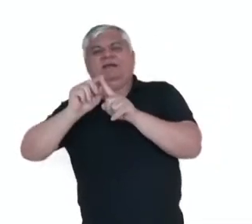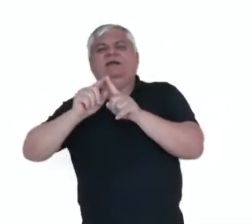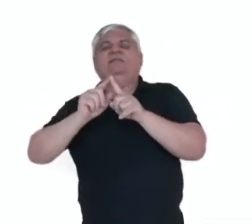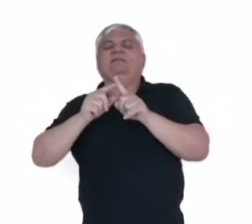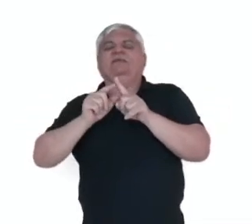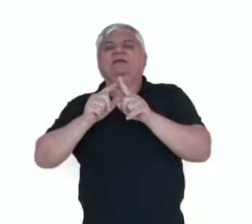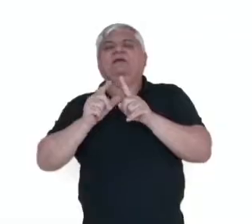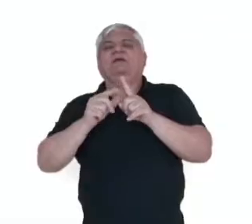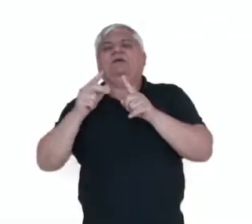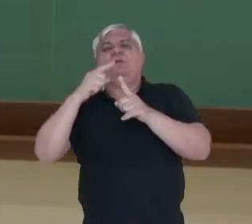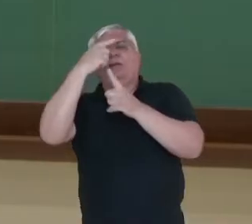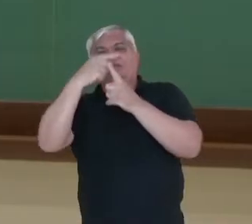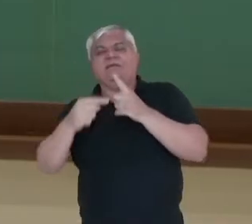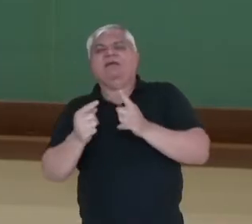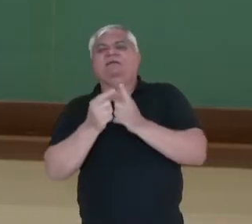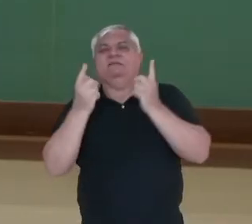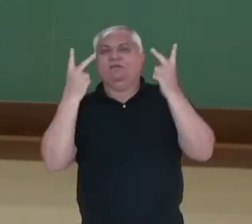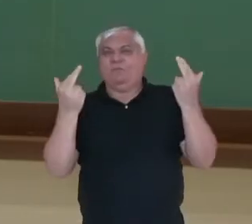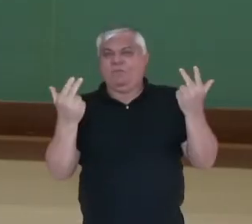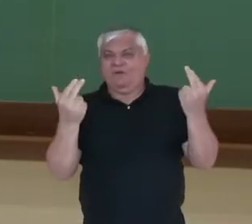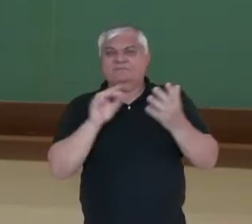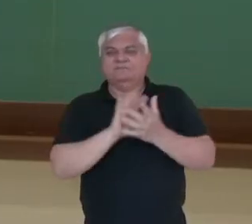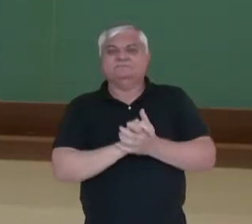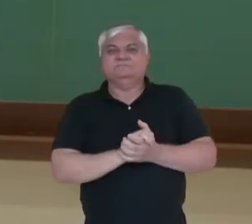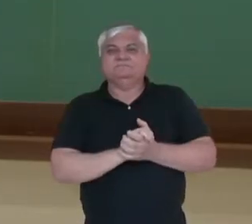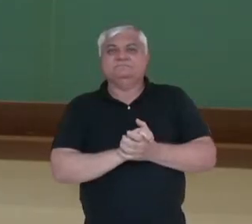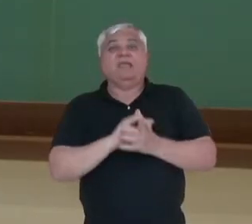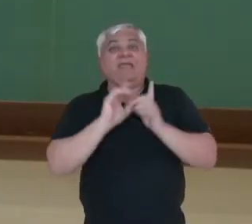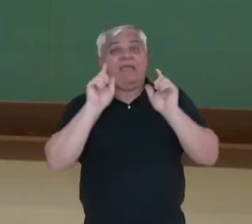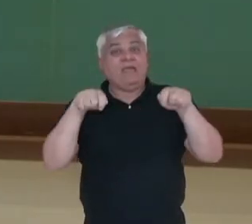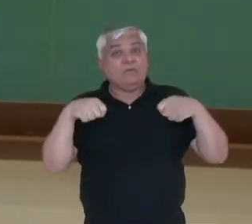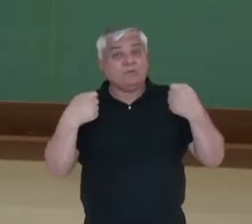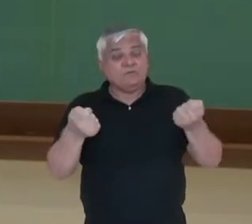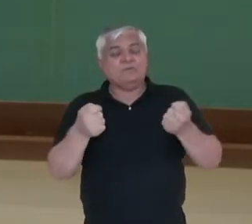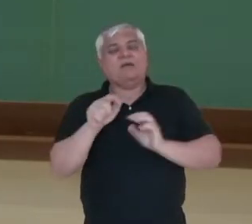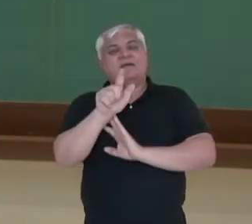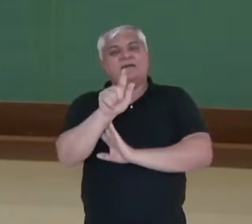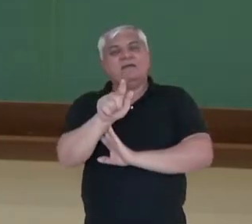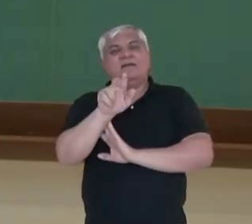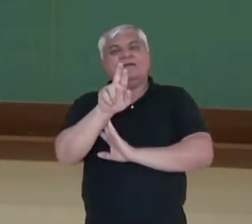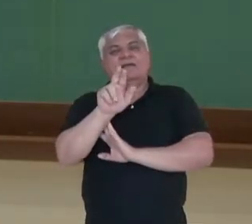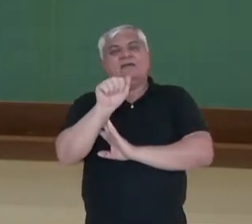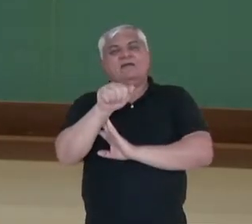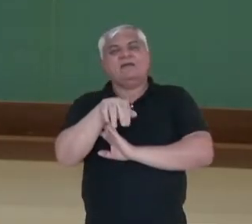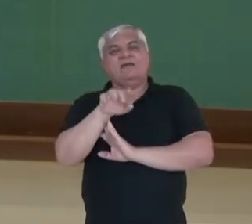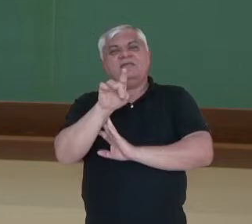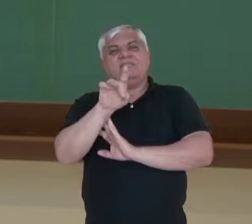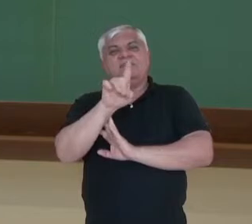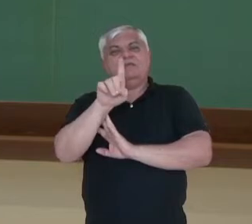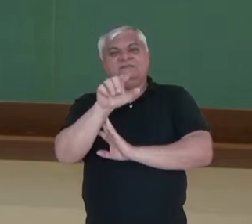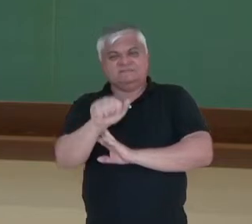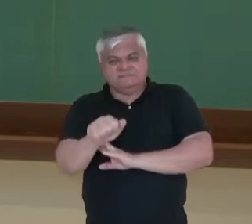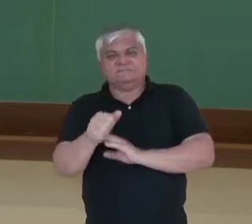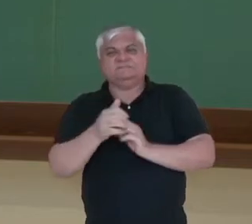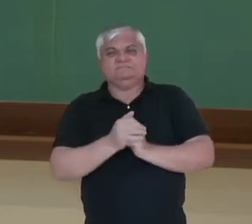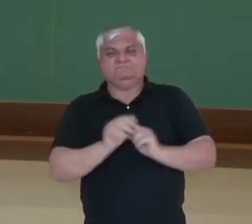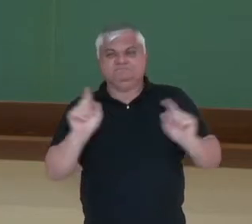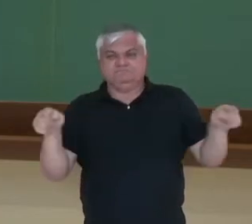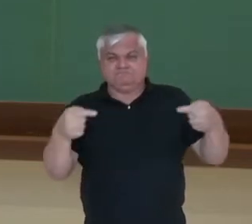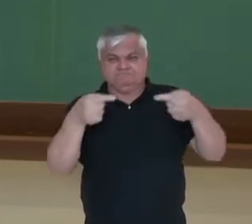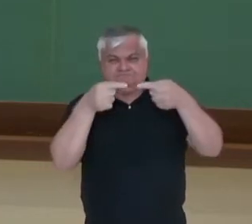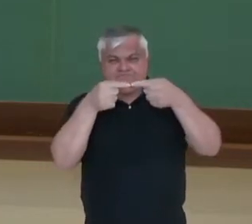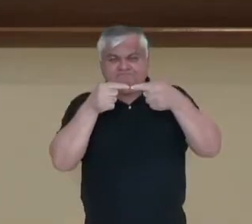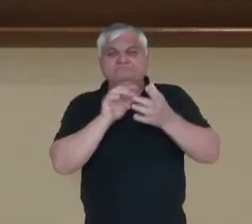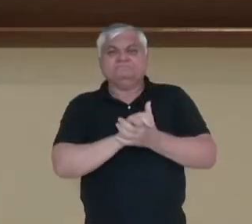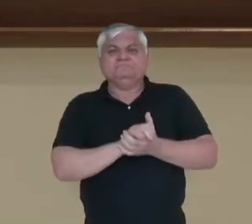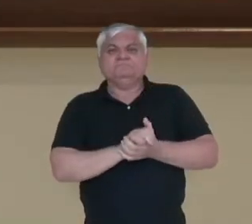ou reduzida pela metade, ok? Então, isso são grandezas diretamente proporcionais,